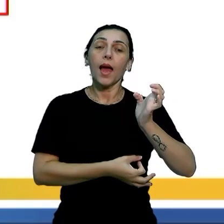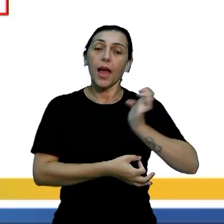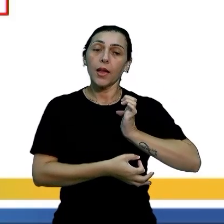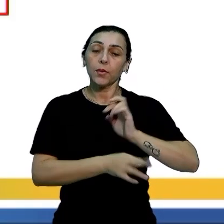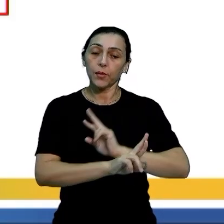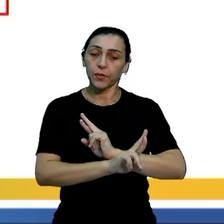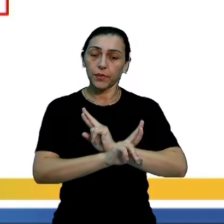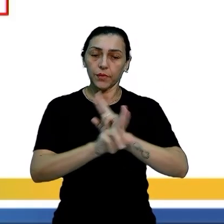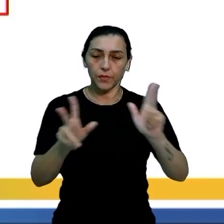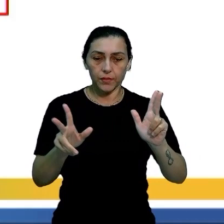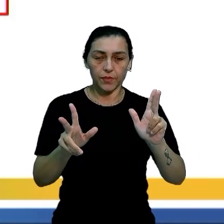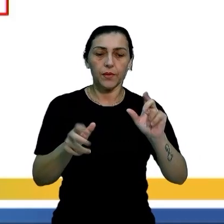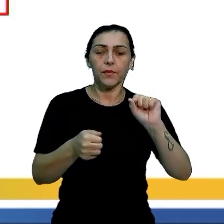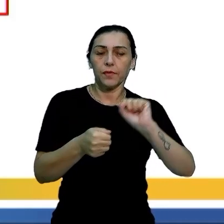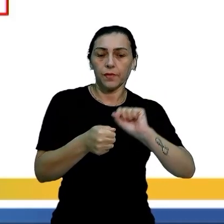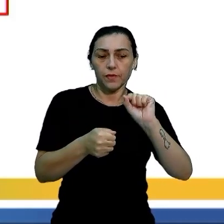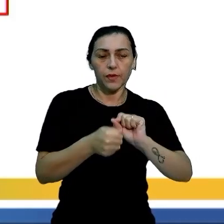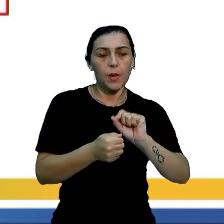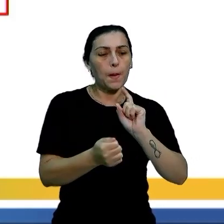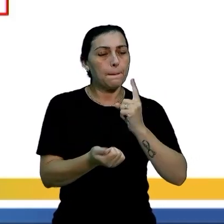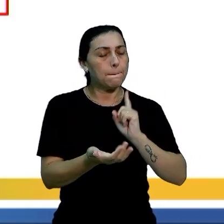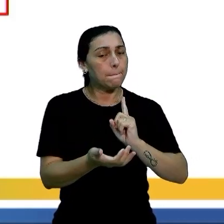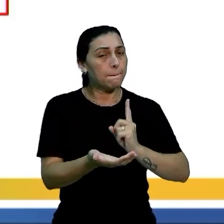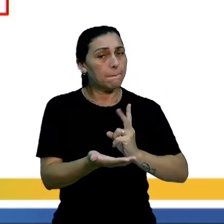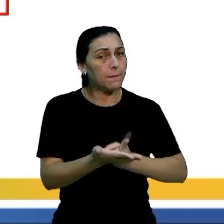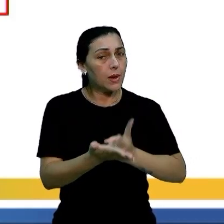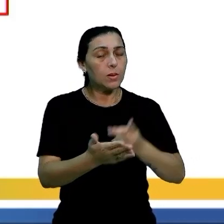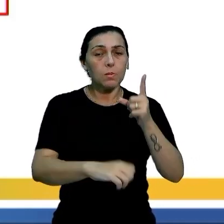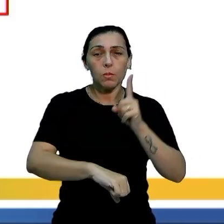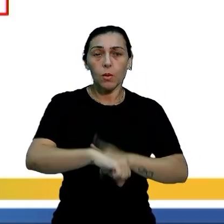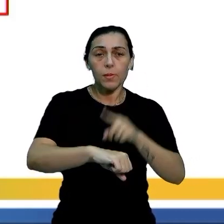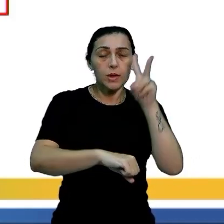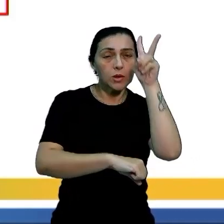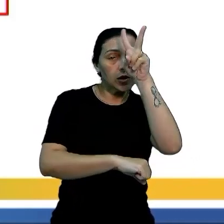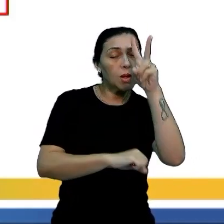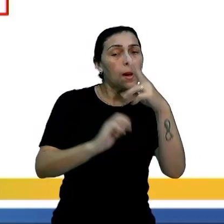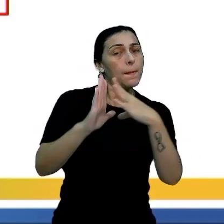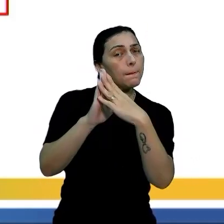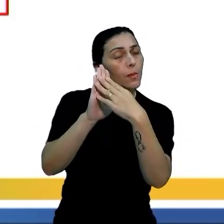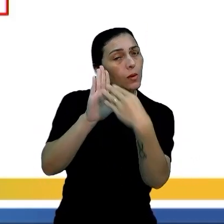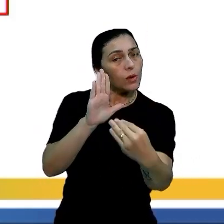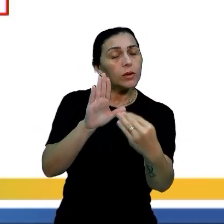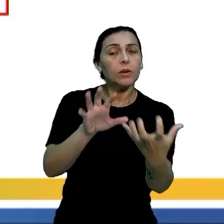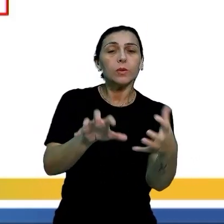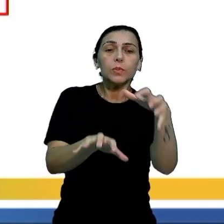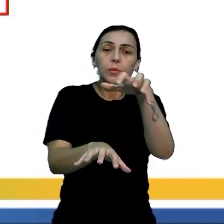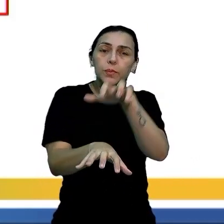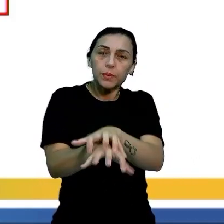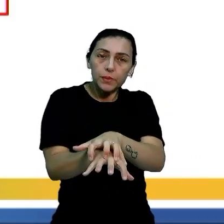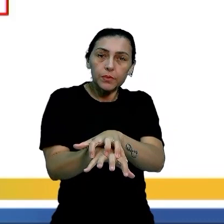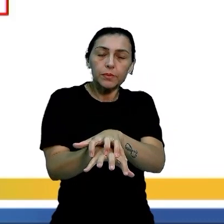diferentes, produzidas em um mesmo momento histórico, retratando a colonização.